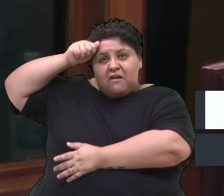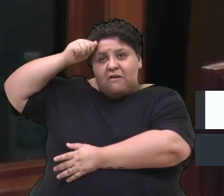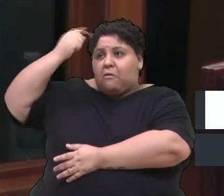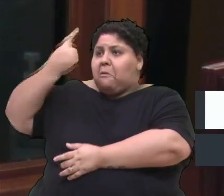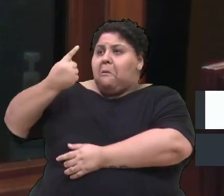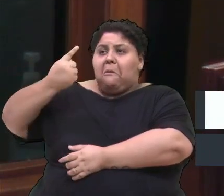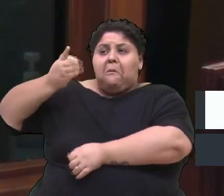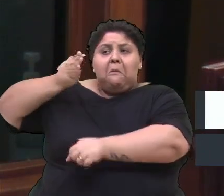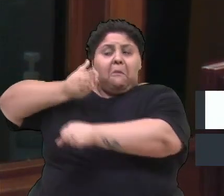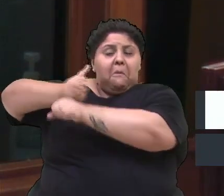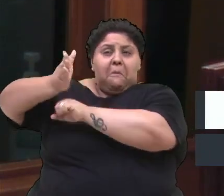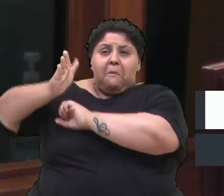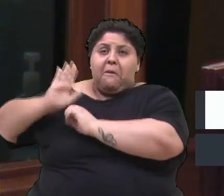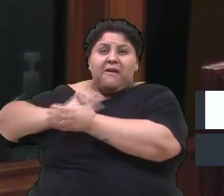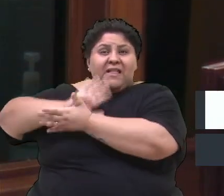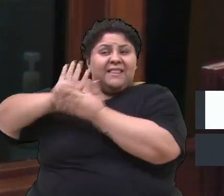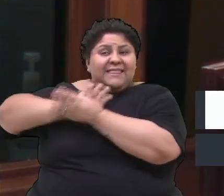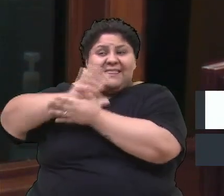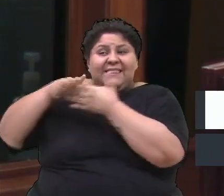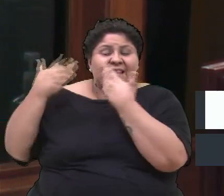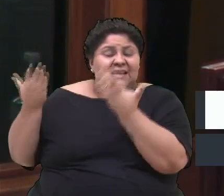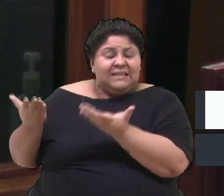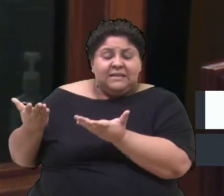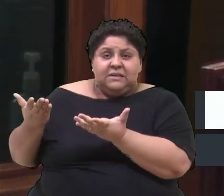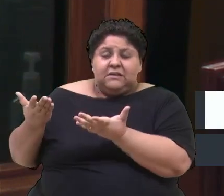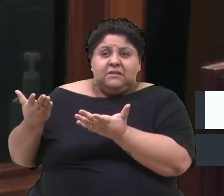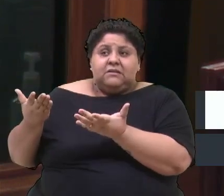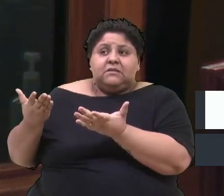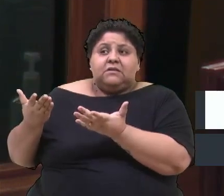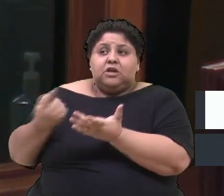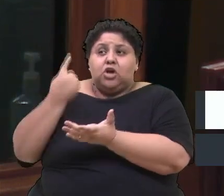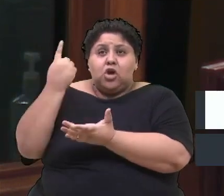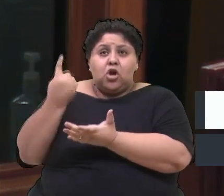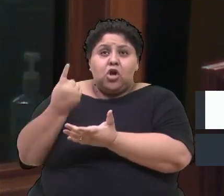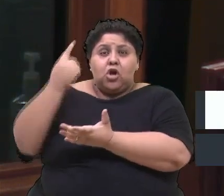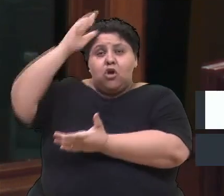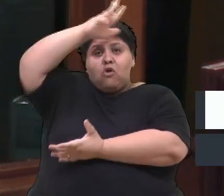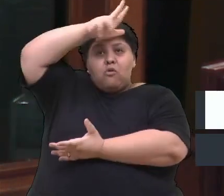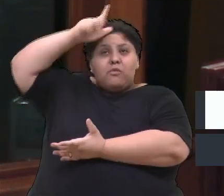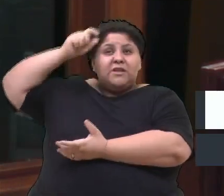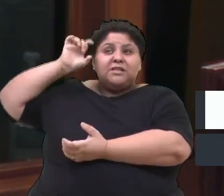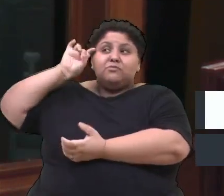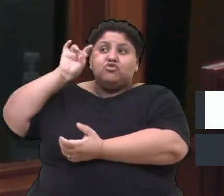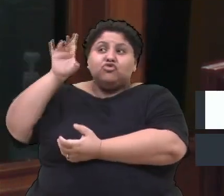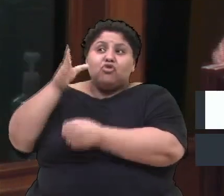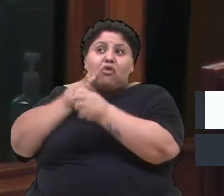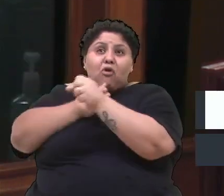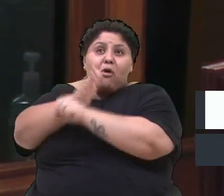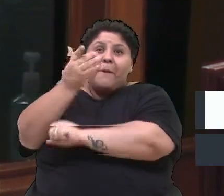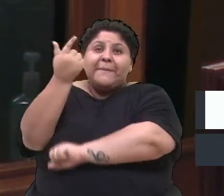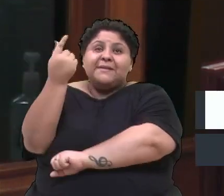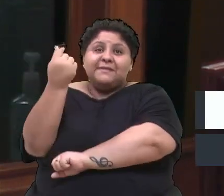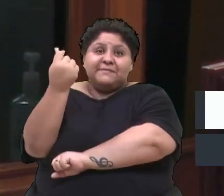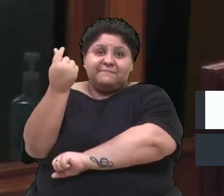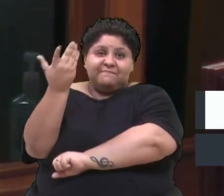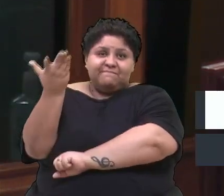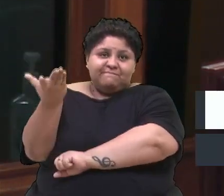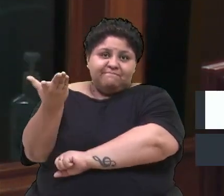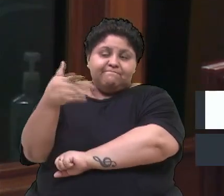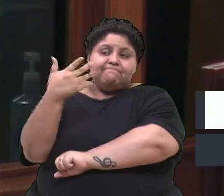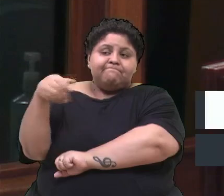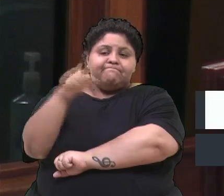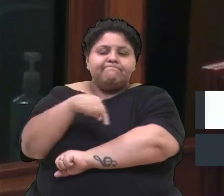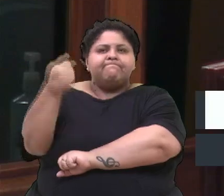participa, quase um município só participa financeiramente. Então nós pensamos